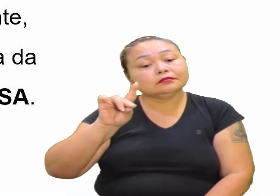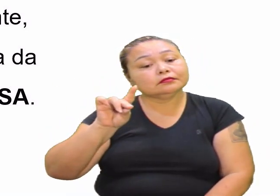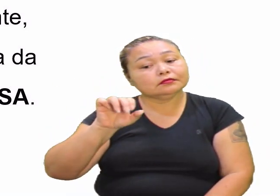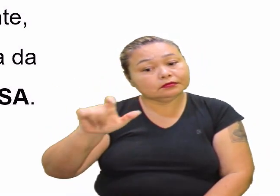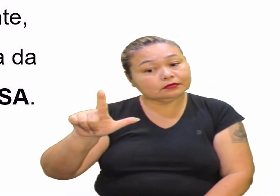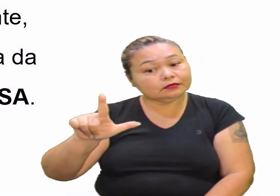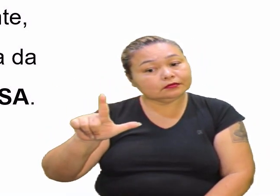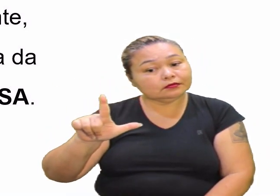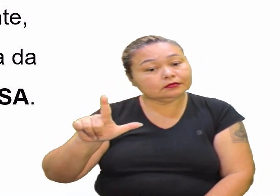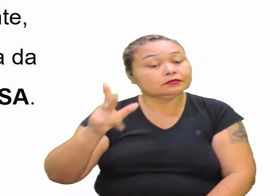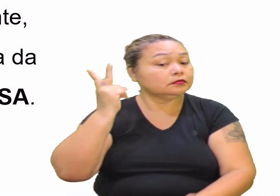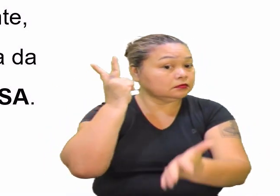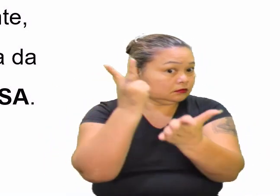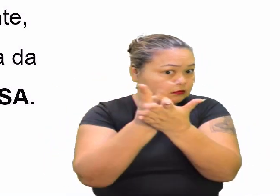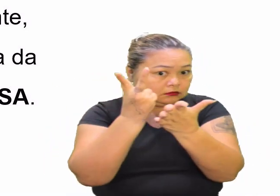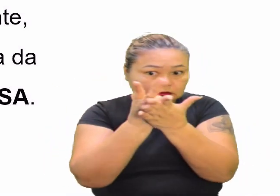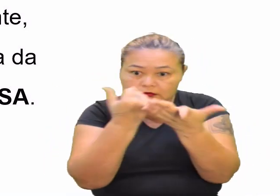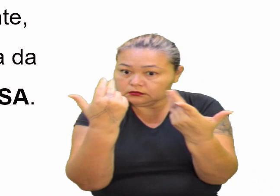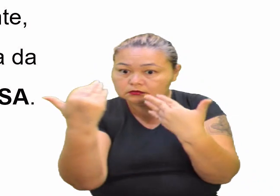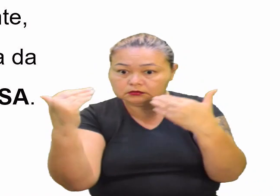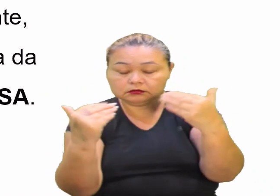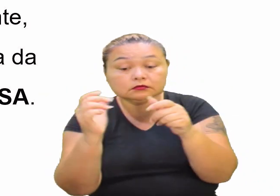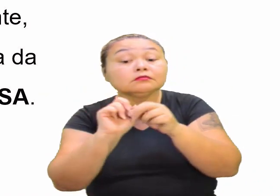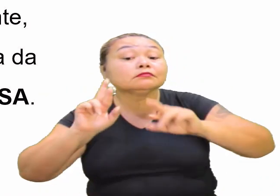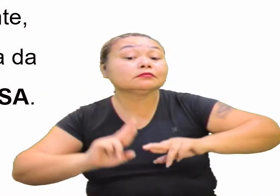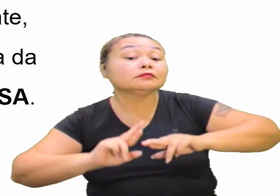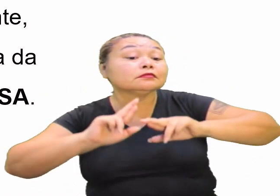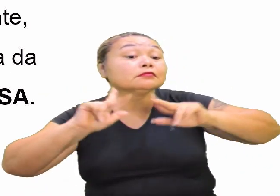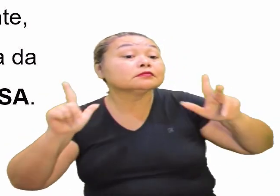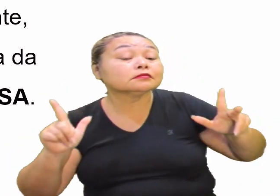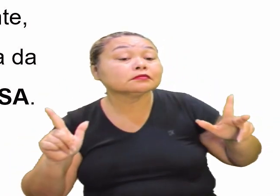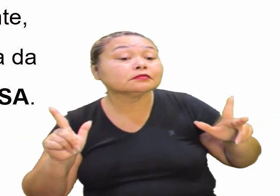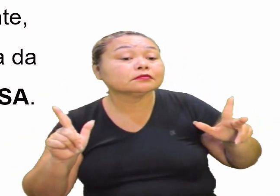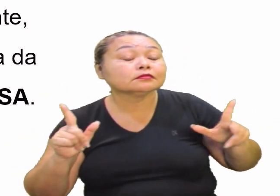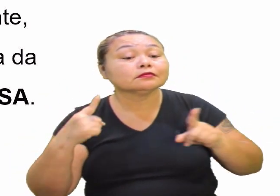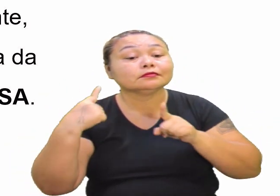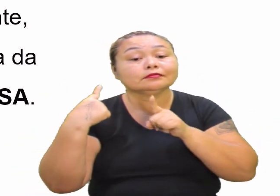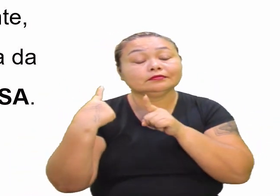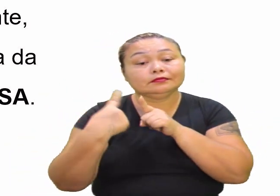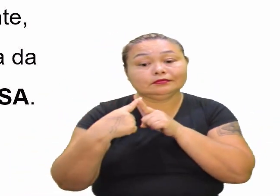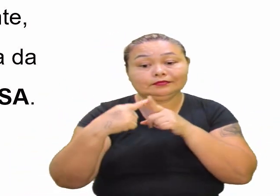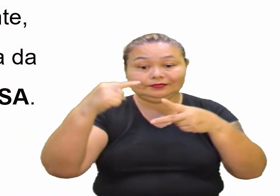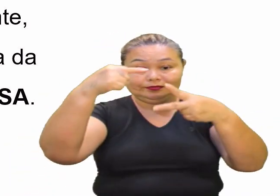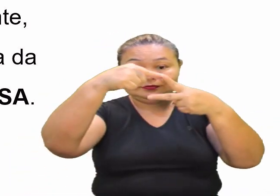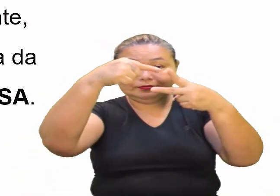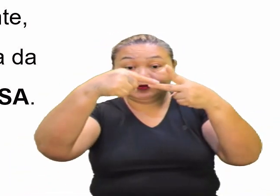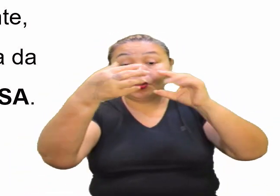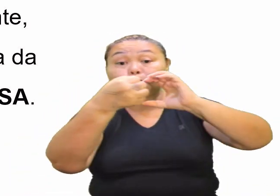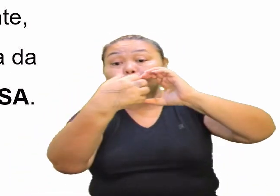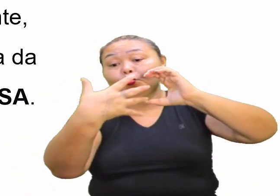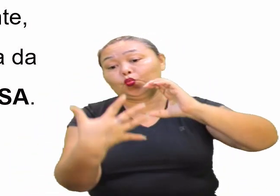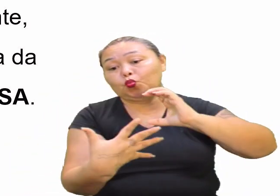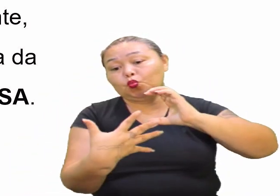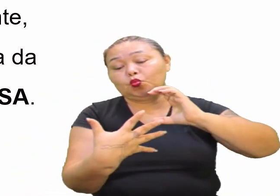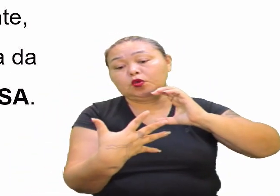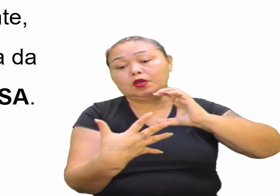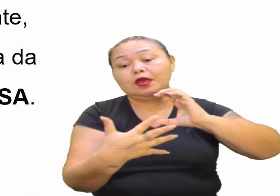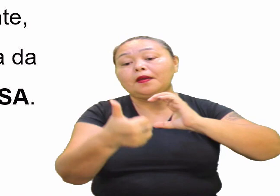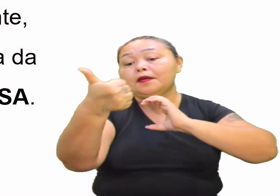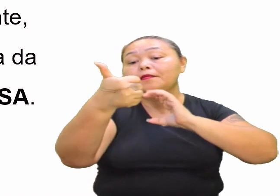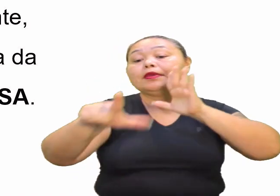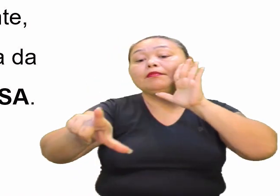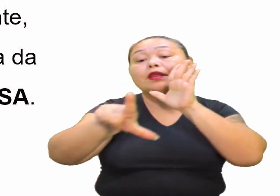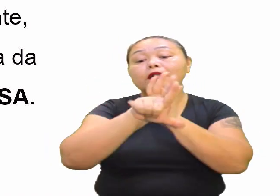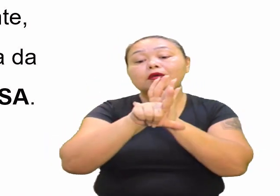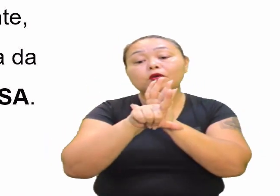é a mesma proporção. Qual é a diferença, professor? É porque tem duas características. Primeira